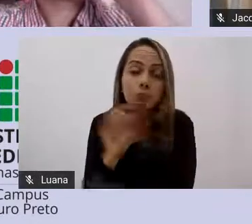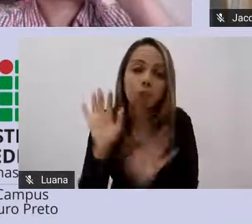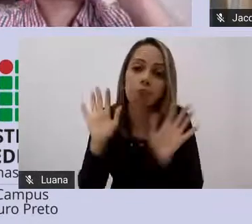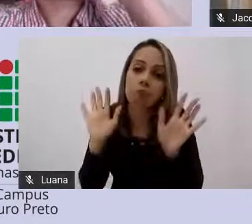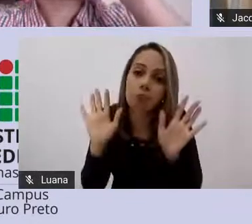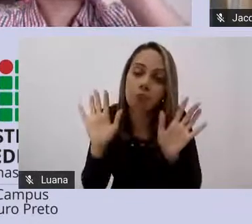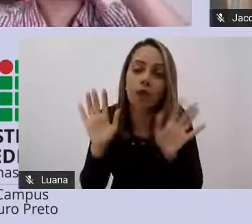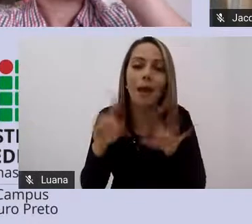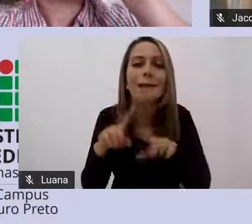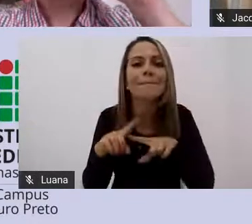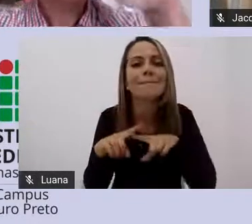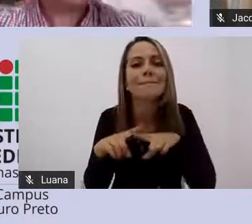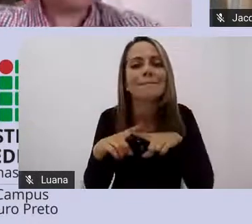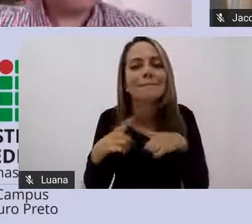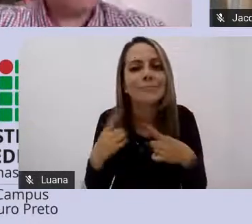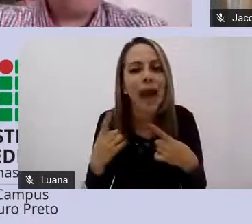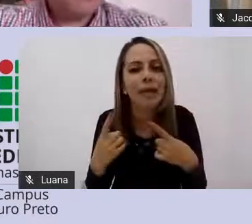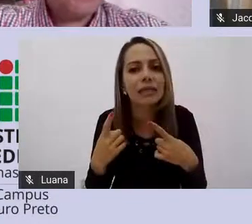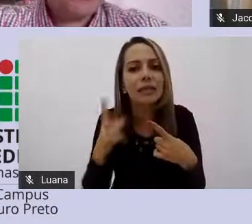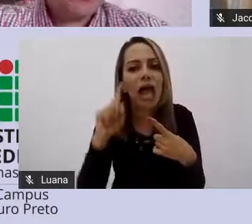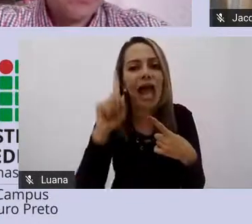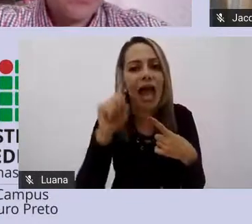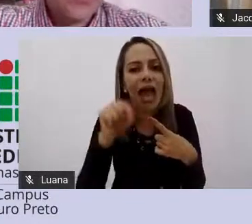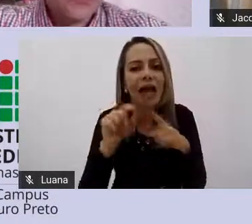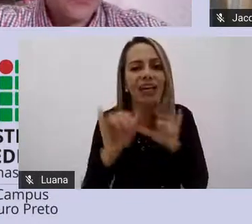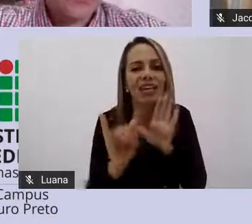não, há uma construção de